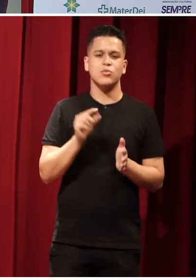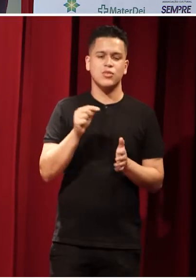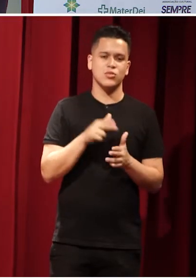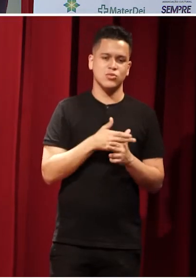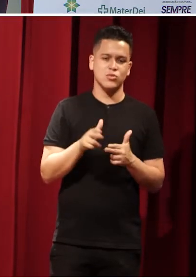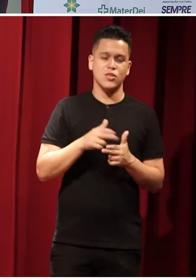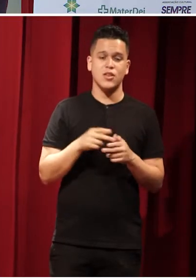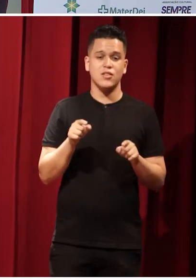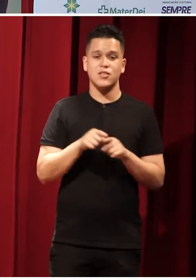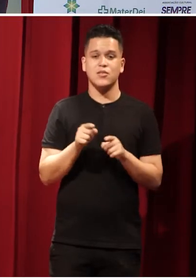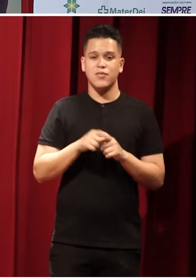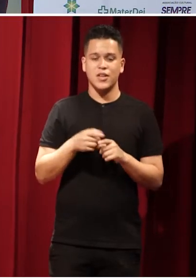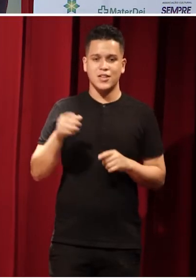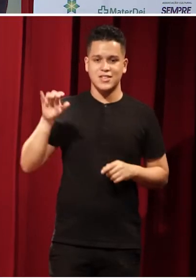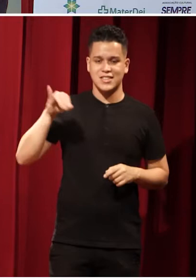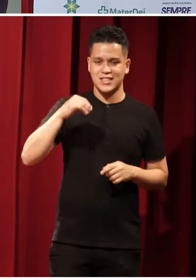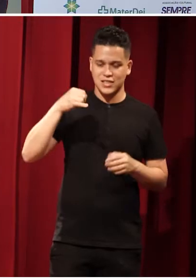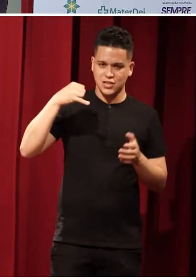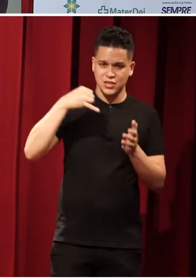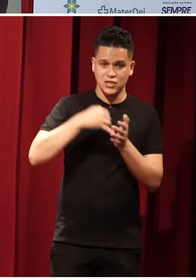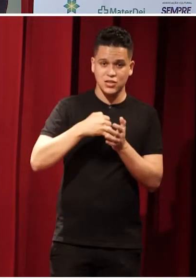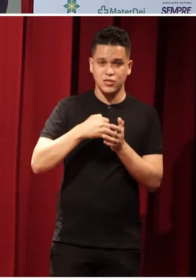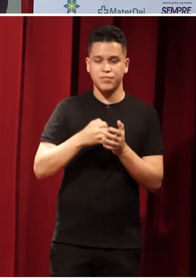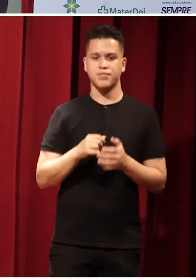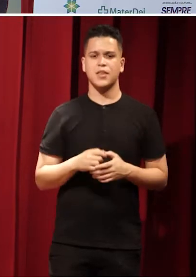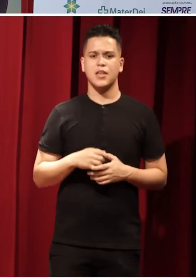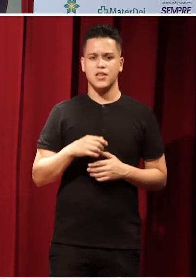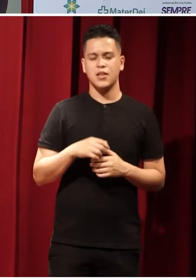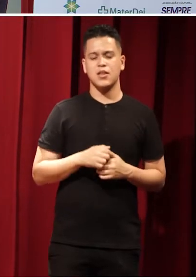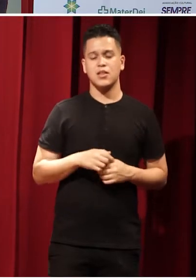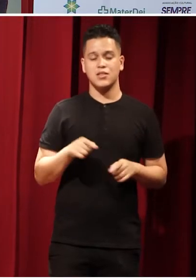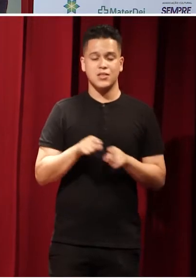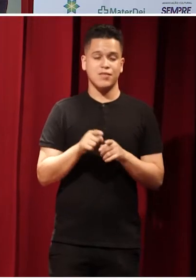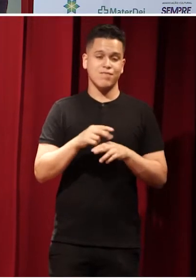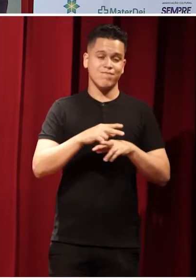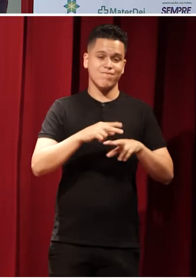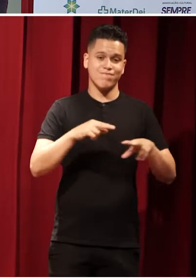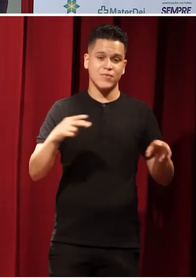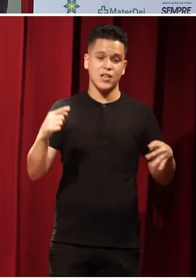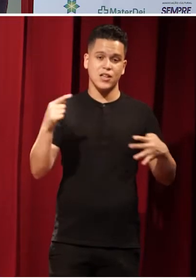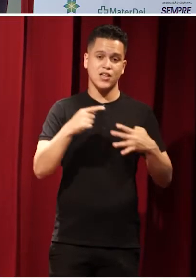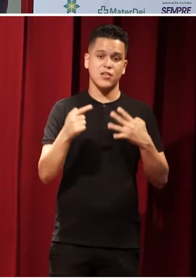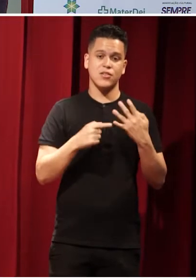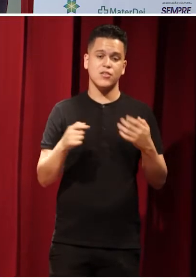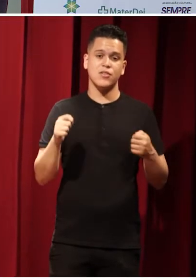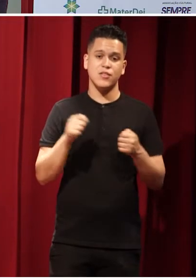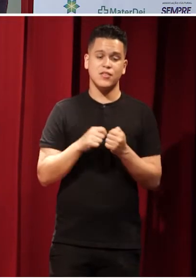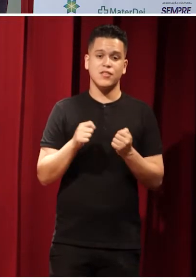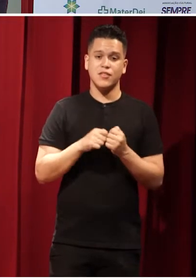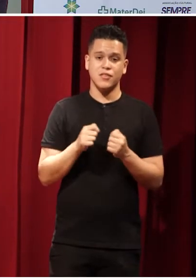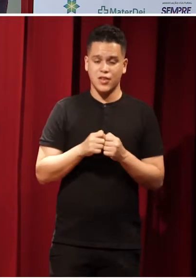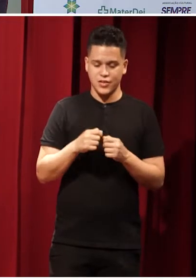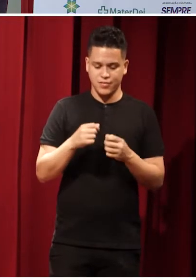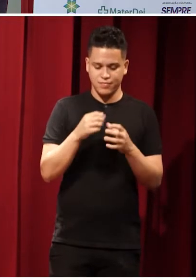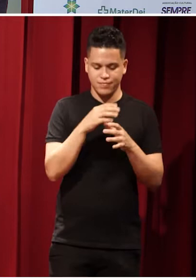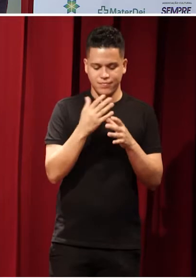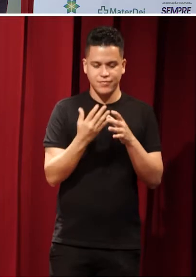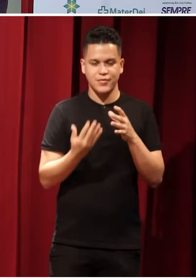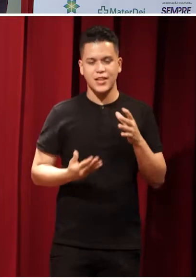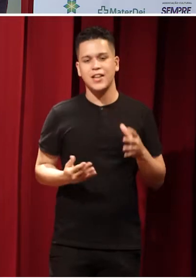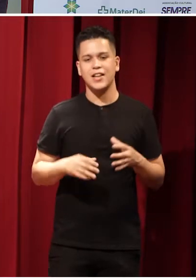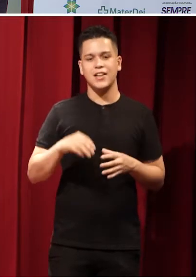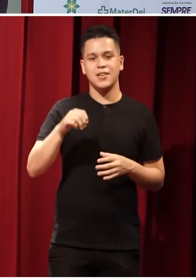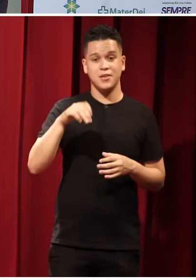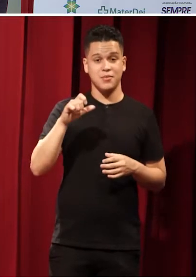cacau, abelha sem ferrão. Tem mais de 30 tipos de abelha sem ferrão no Parque do Xingu